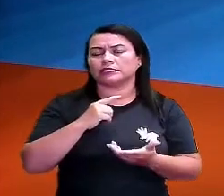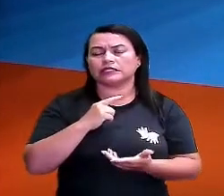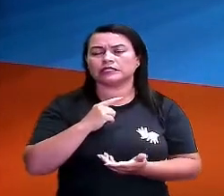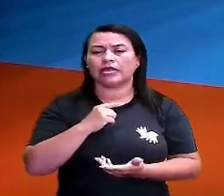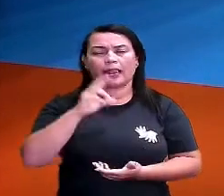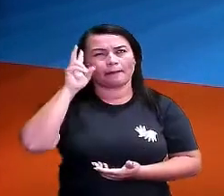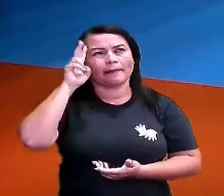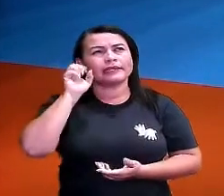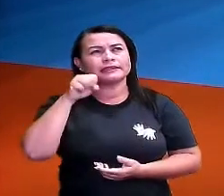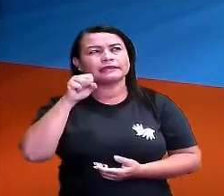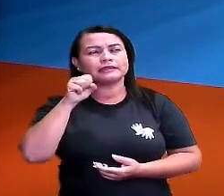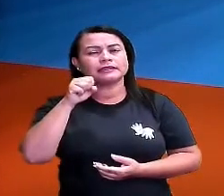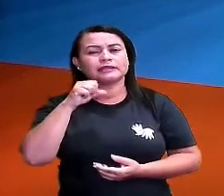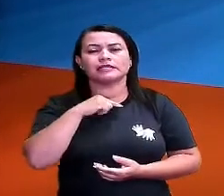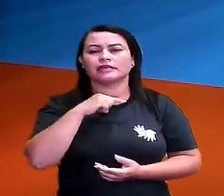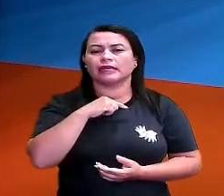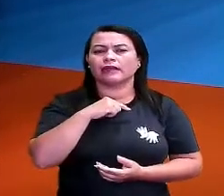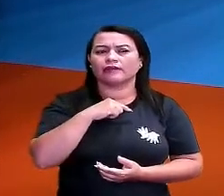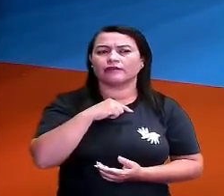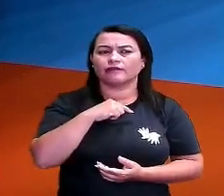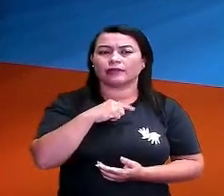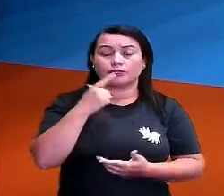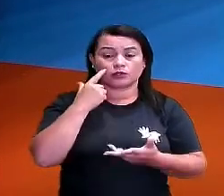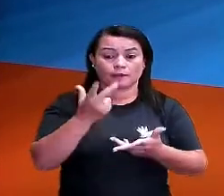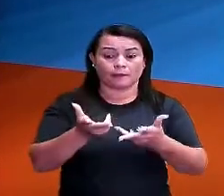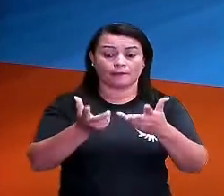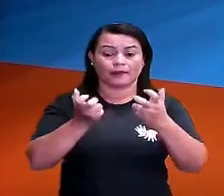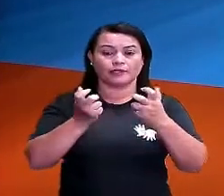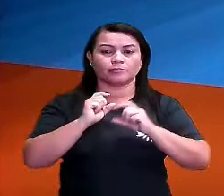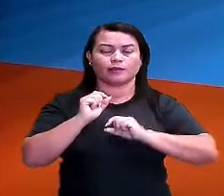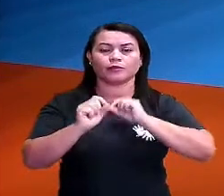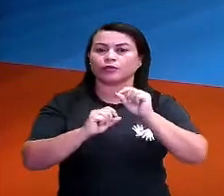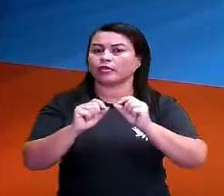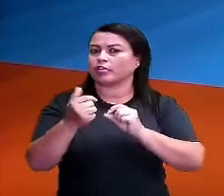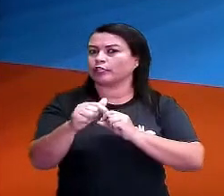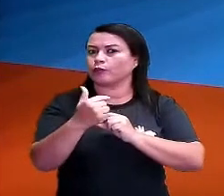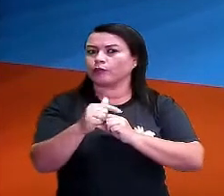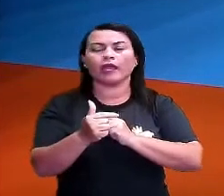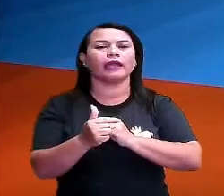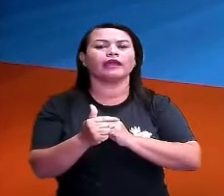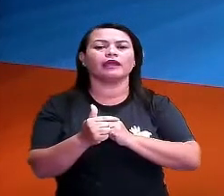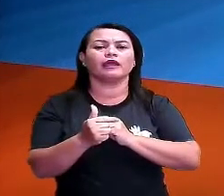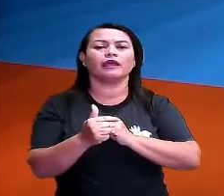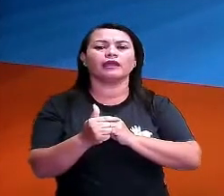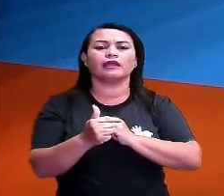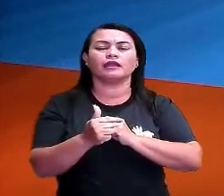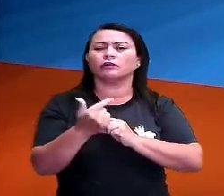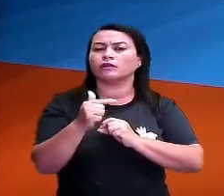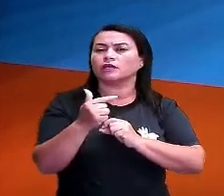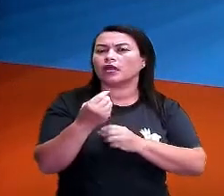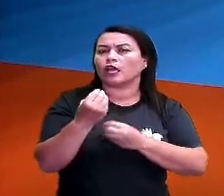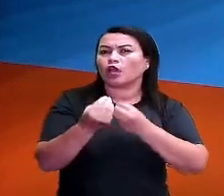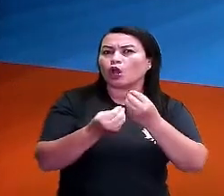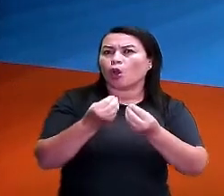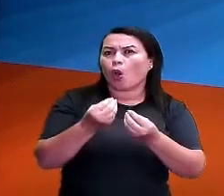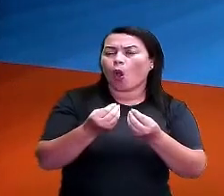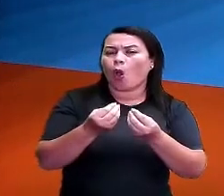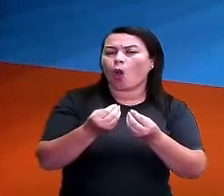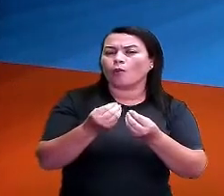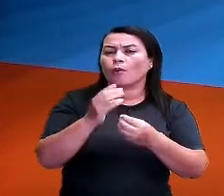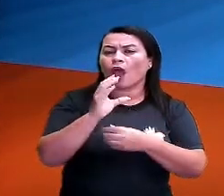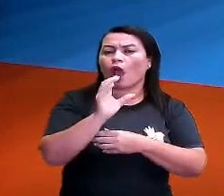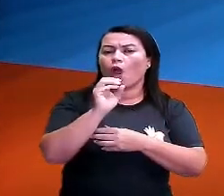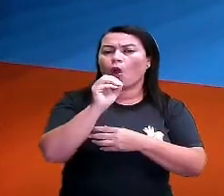Agora lembrei, na divisão lá que a gente percebeu que ela não tem aí a propriedade de ser comutativa.